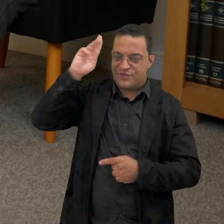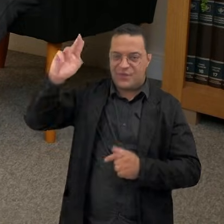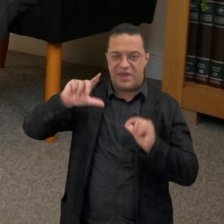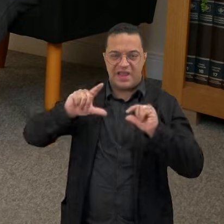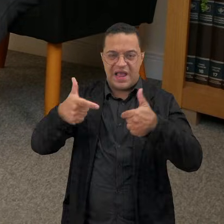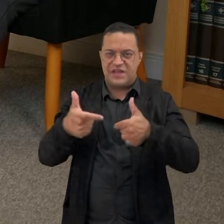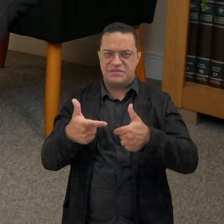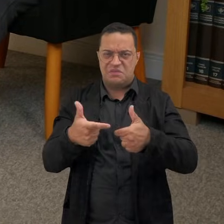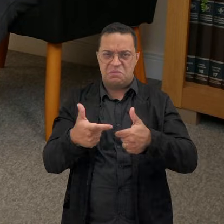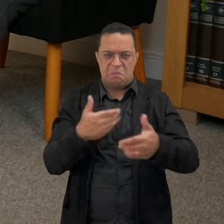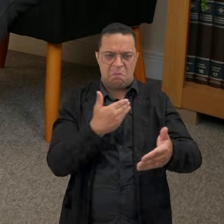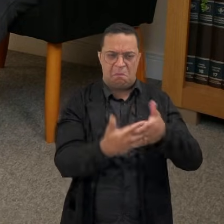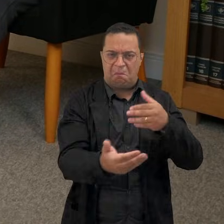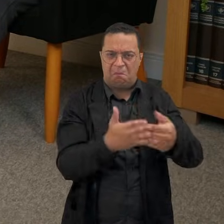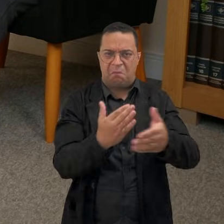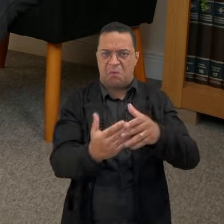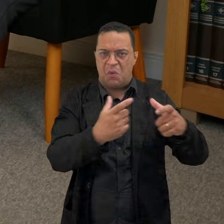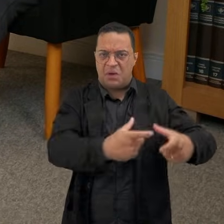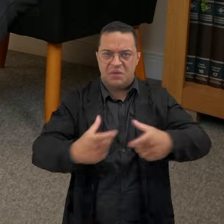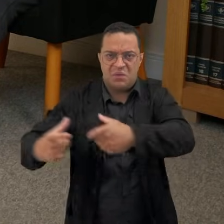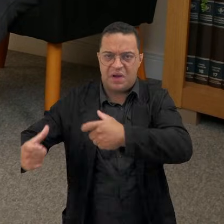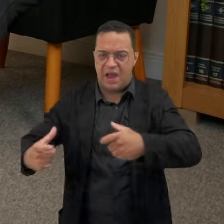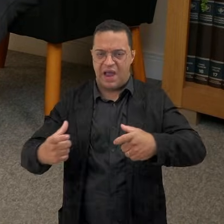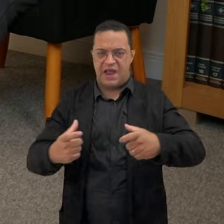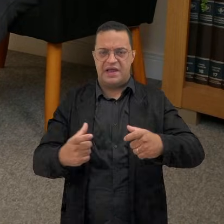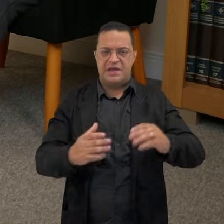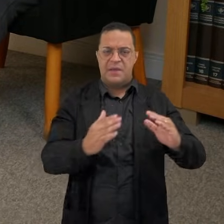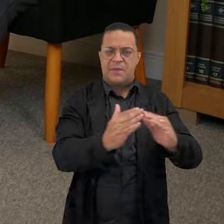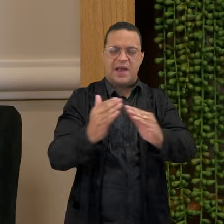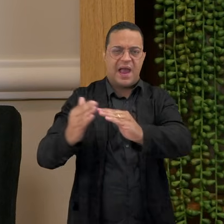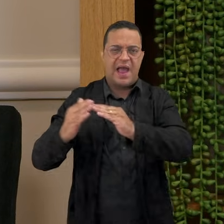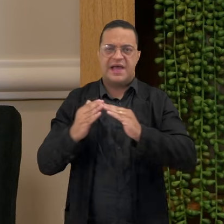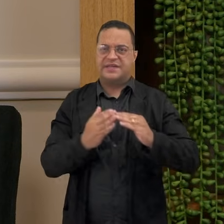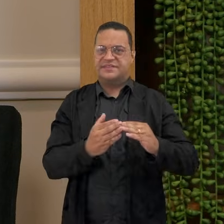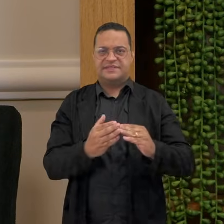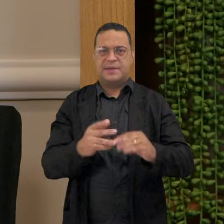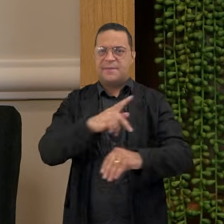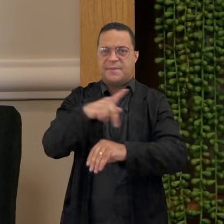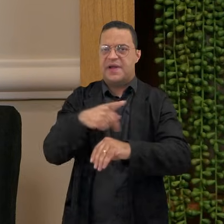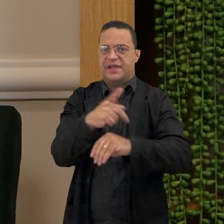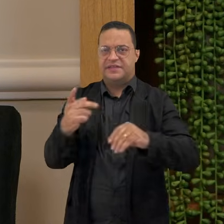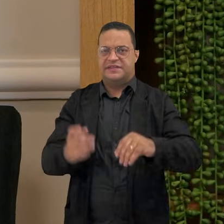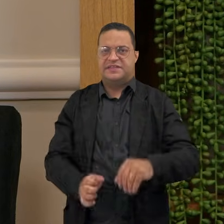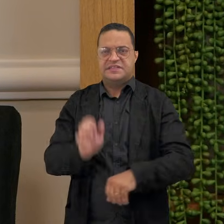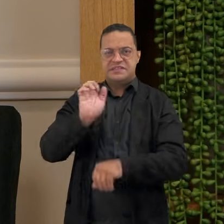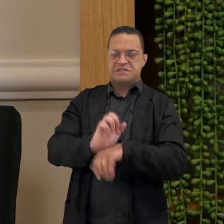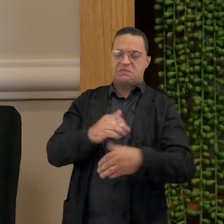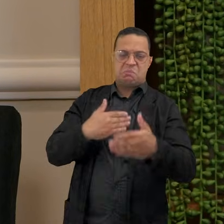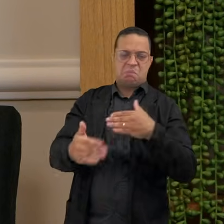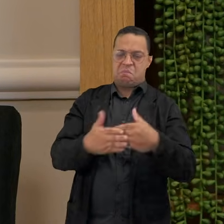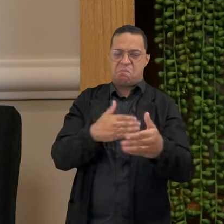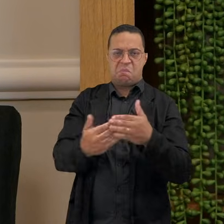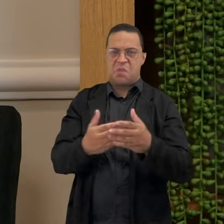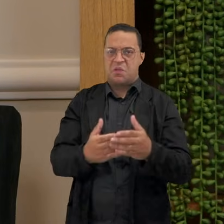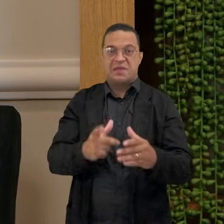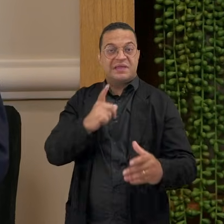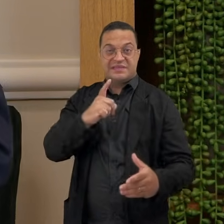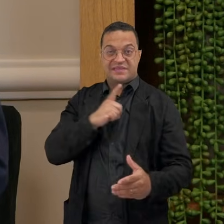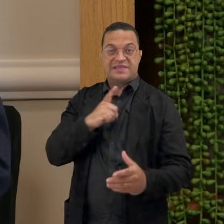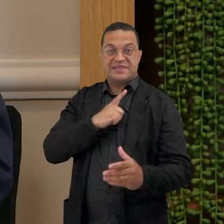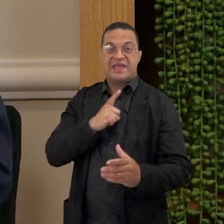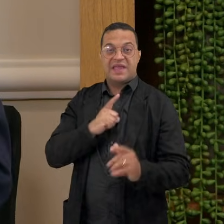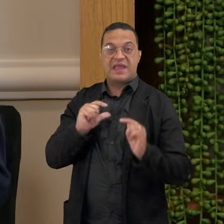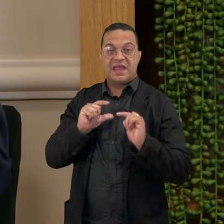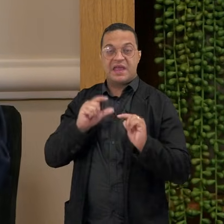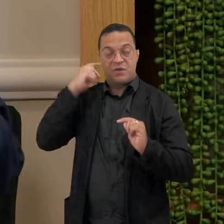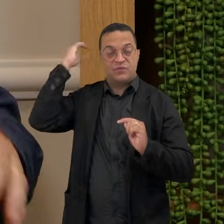condição social. Toda a tribo, né? Toda a tribo. Glória a Deus. Bem, queridos, muito bem colocado, pastor Fernando.